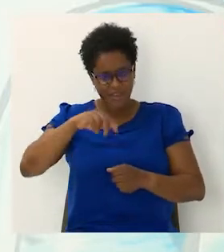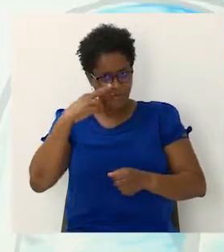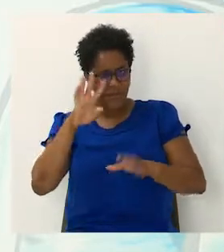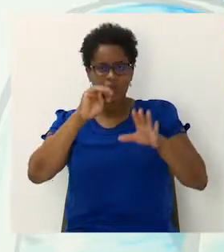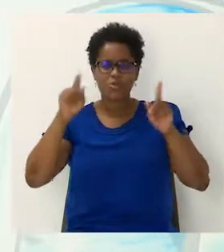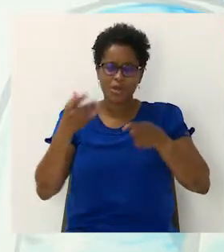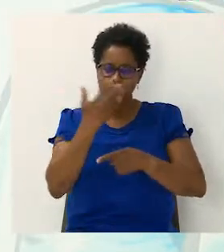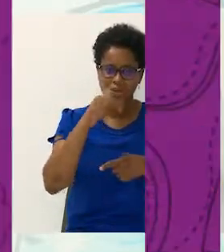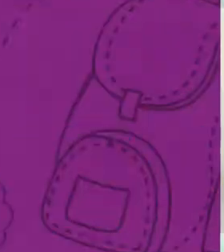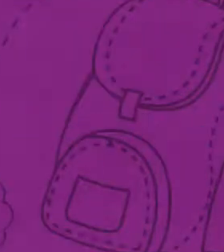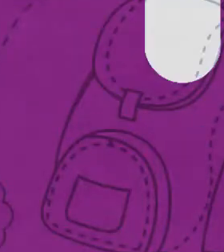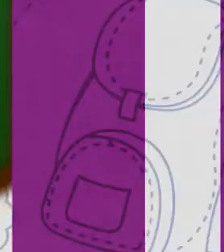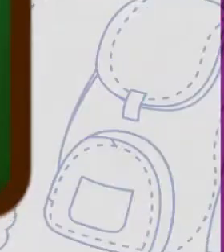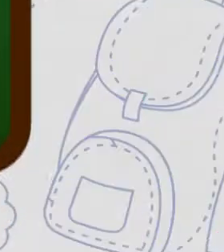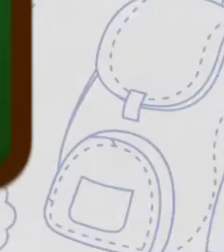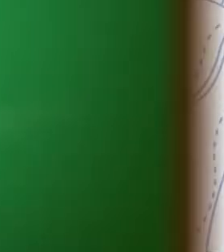sumário para a aula de hoje.